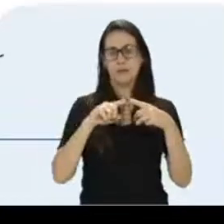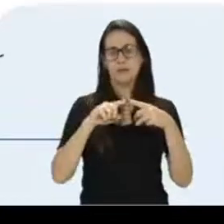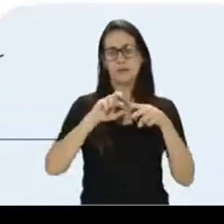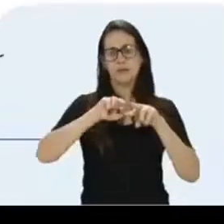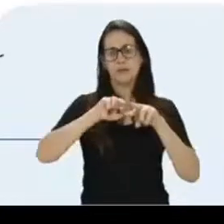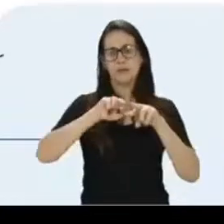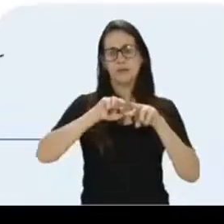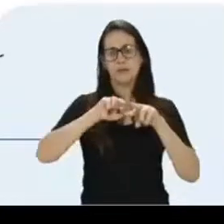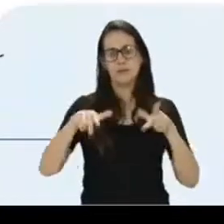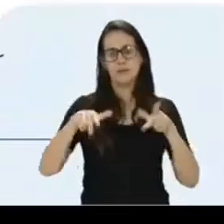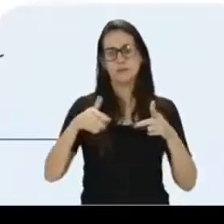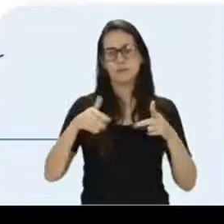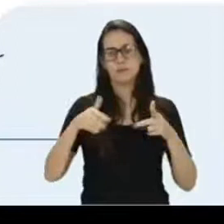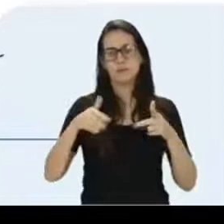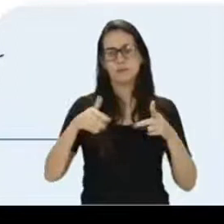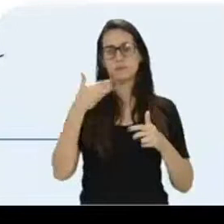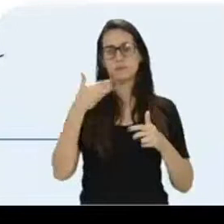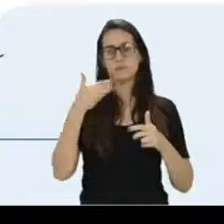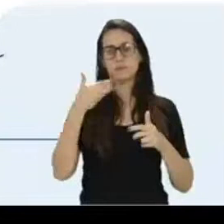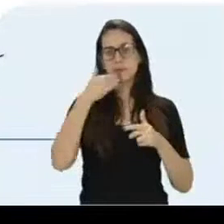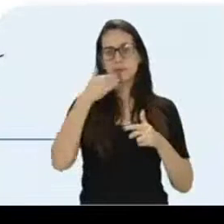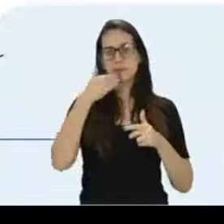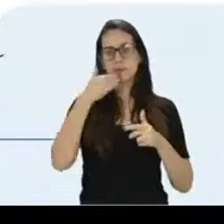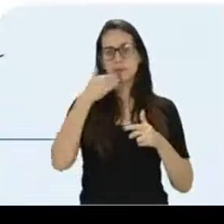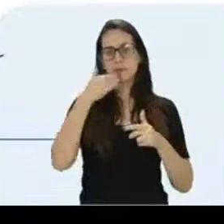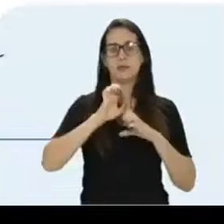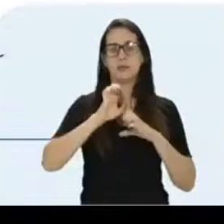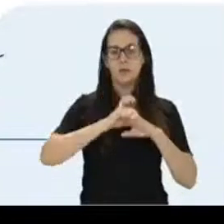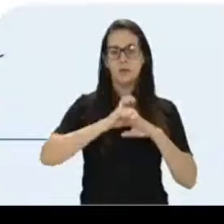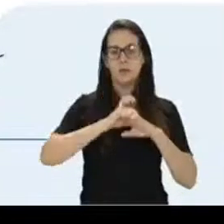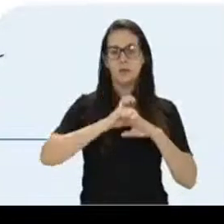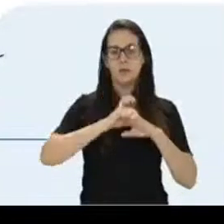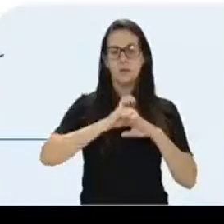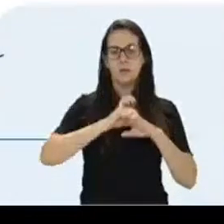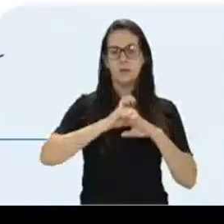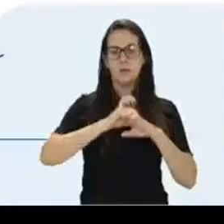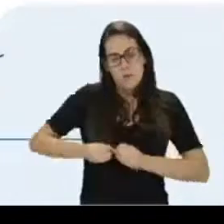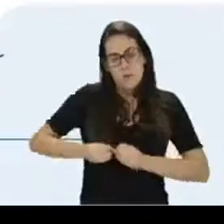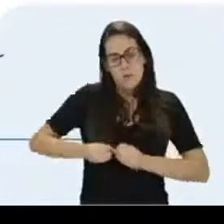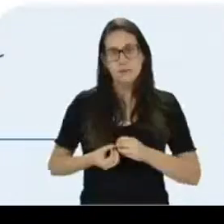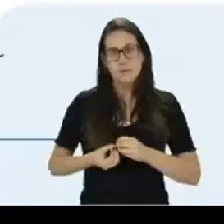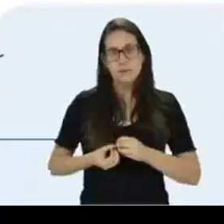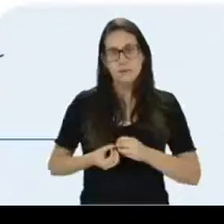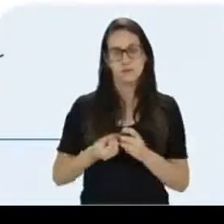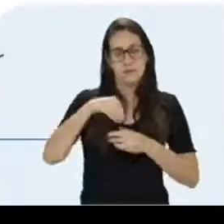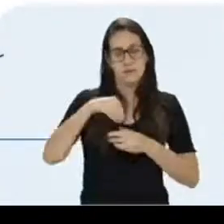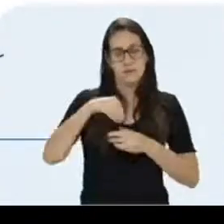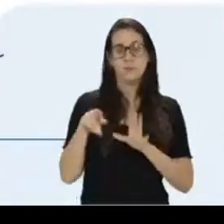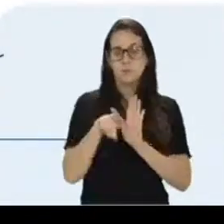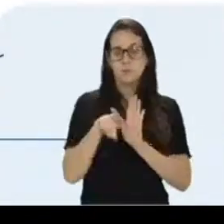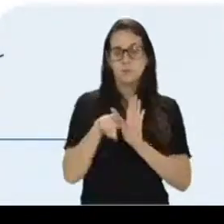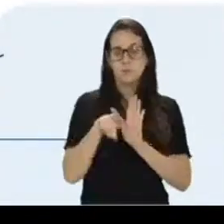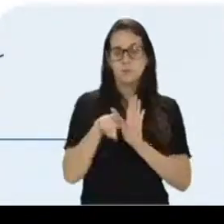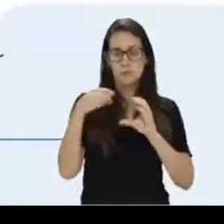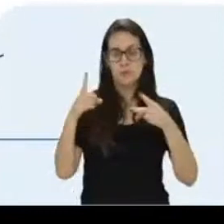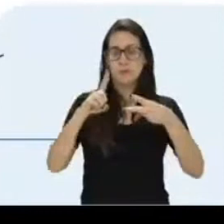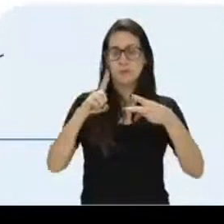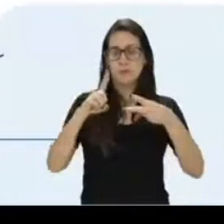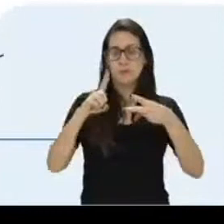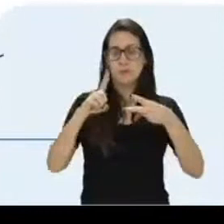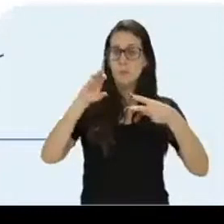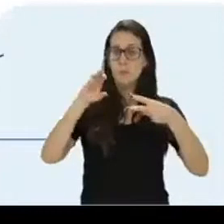eletrólitos, carboidratos, moléculas orgânicas que fazem parte, então, que são necessárias para o metabolismo dessas células,